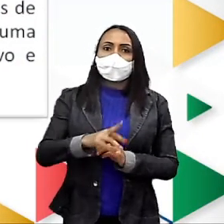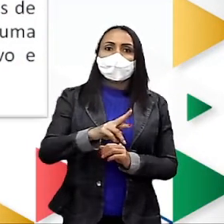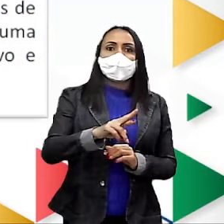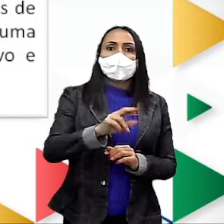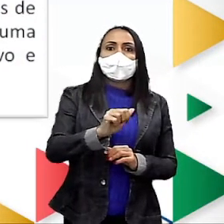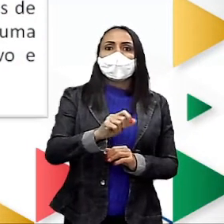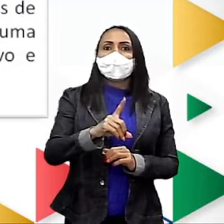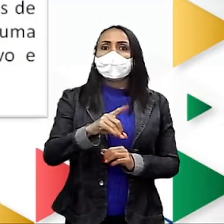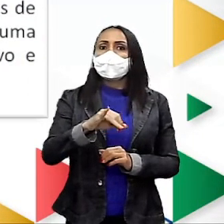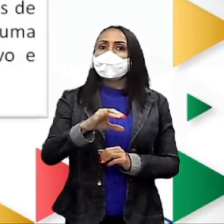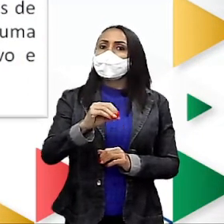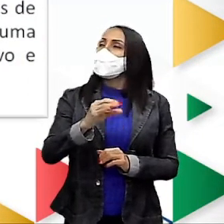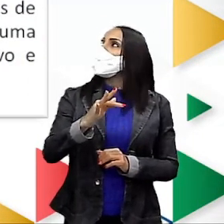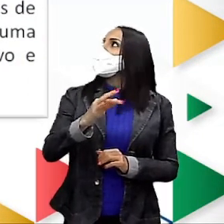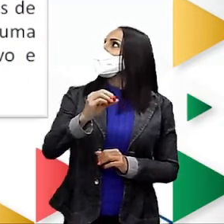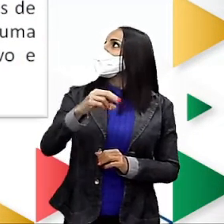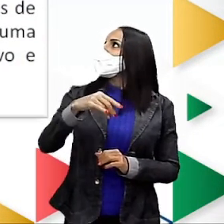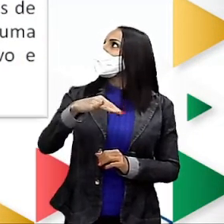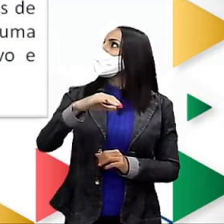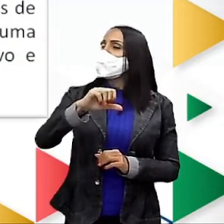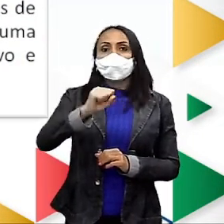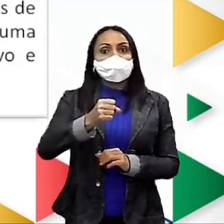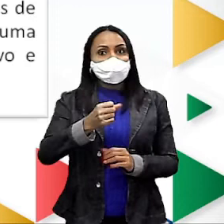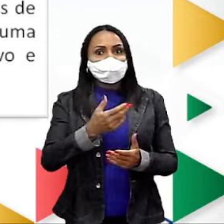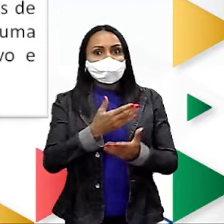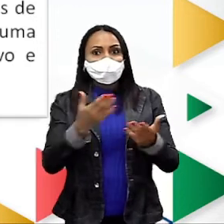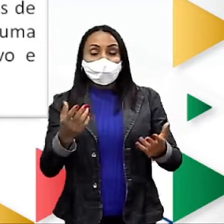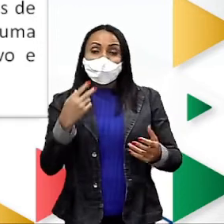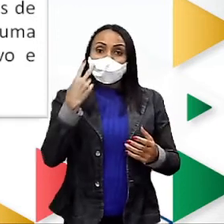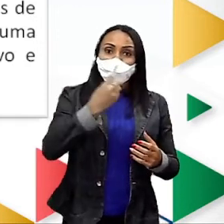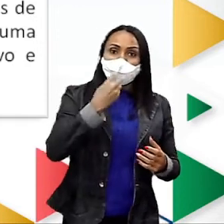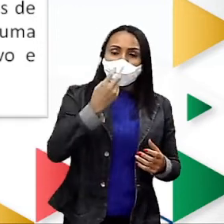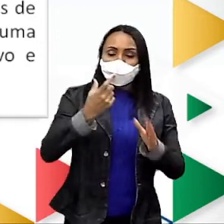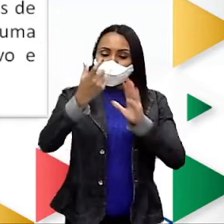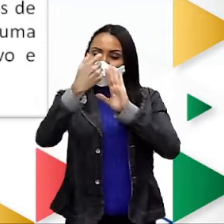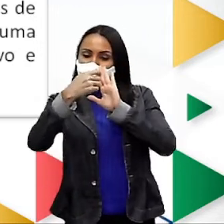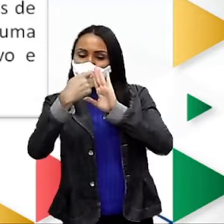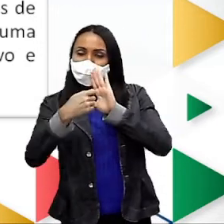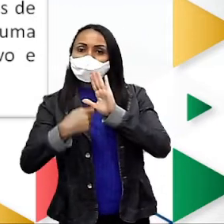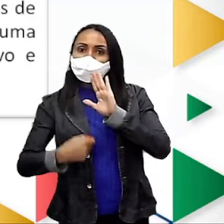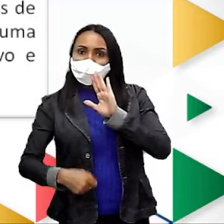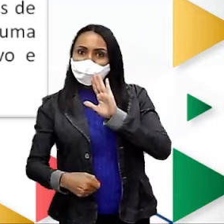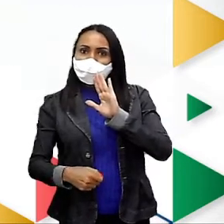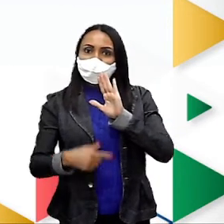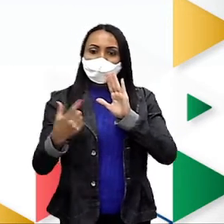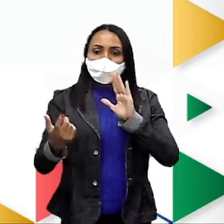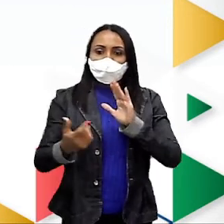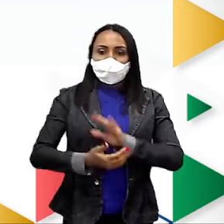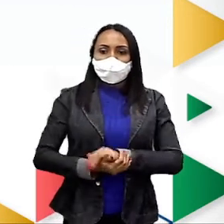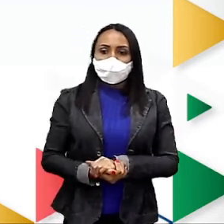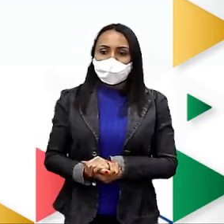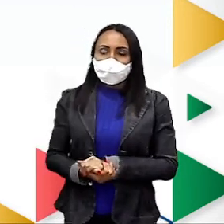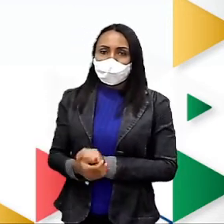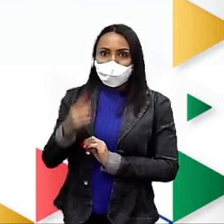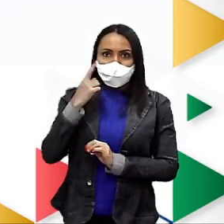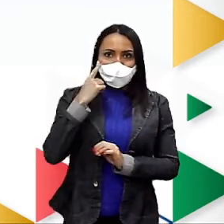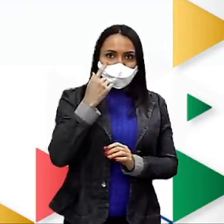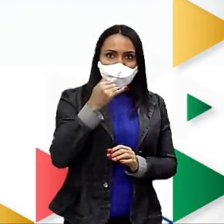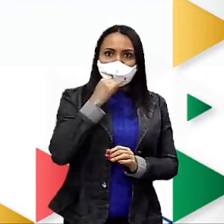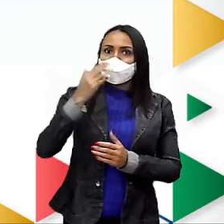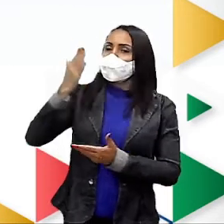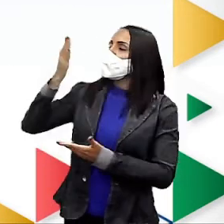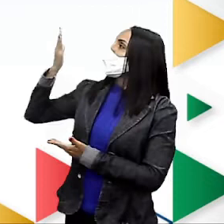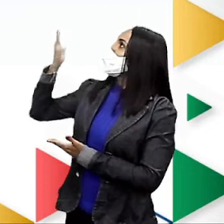falei a vocês, que as entrevistas podem ser tanto orais quanto escritas. Nós temos as radiofônicas. Olha aí um exemplo